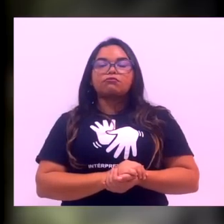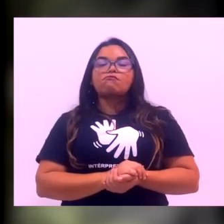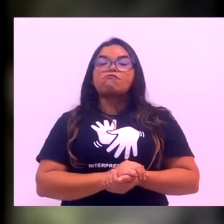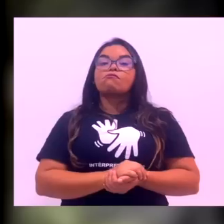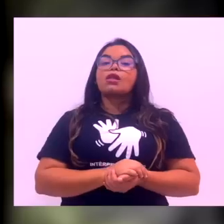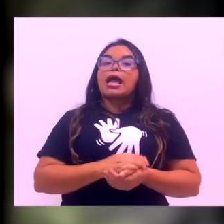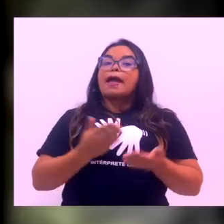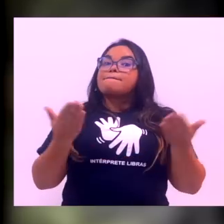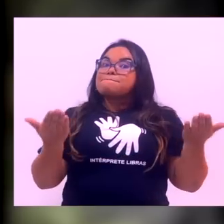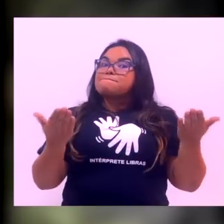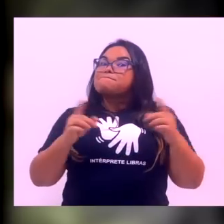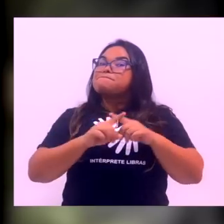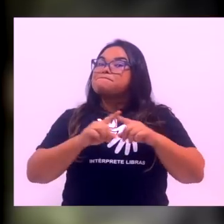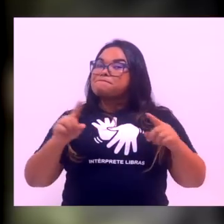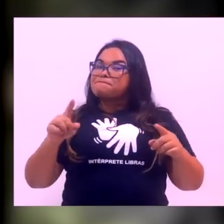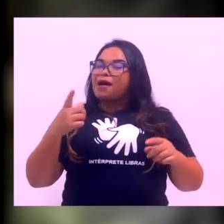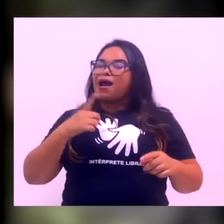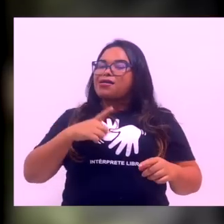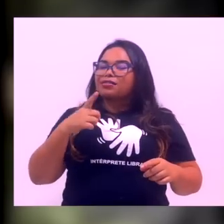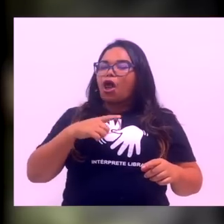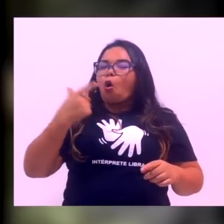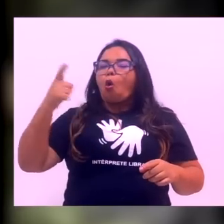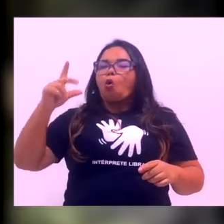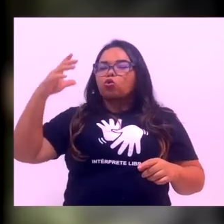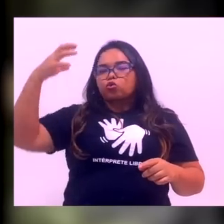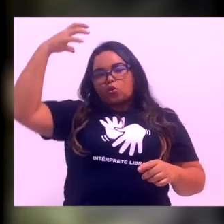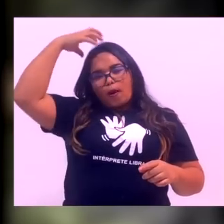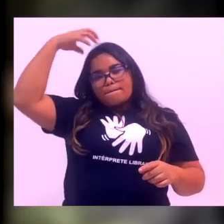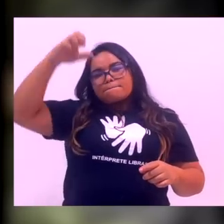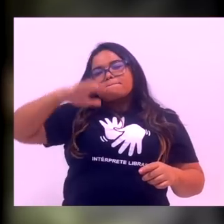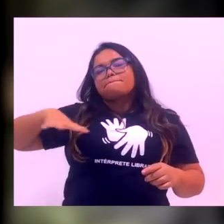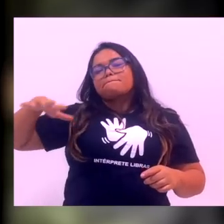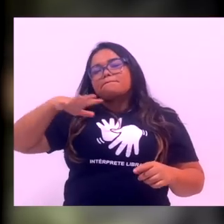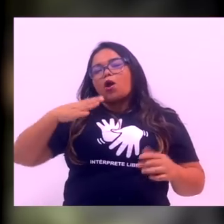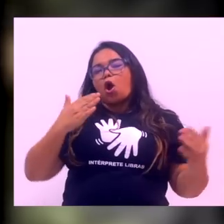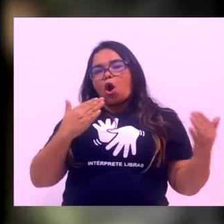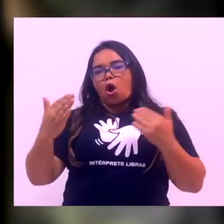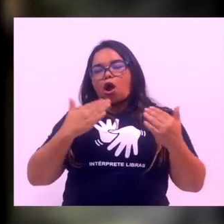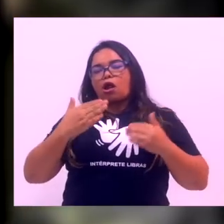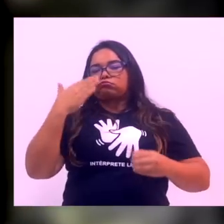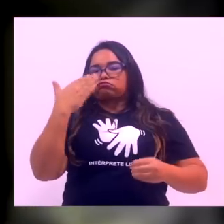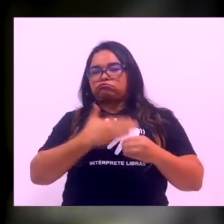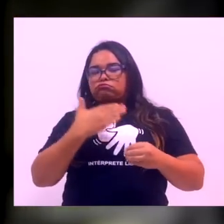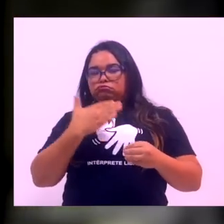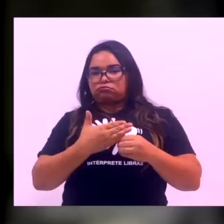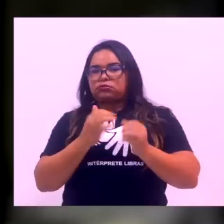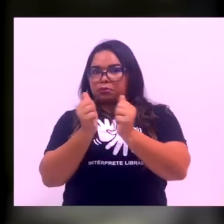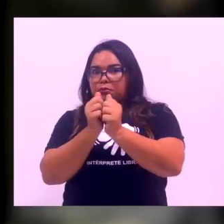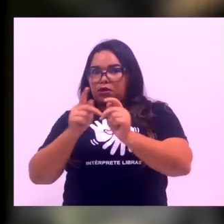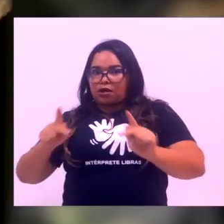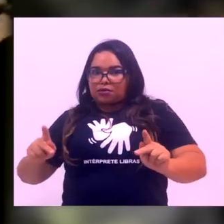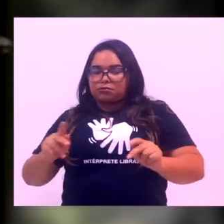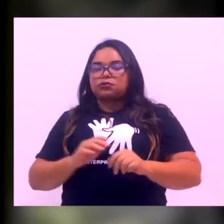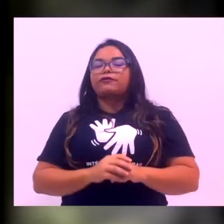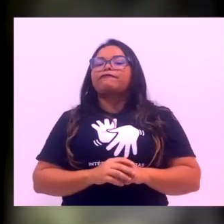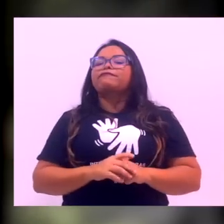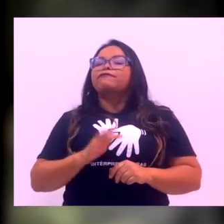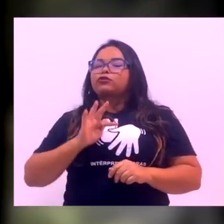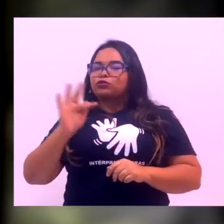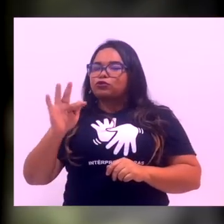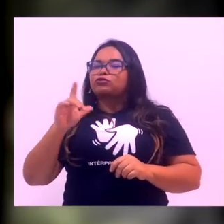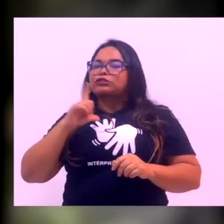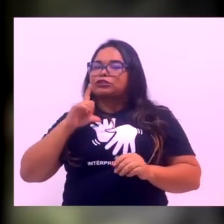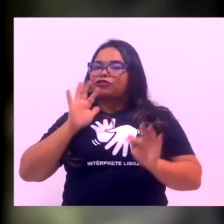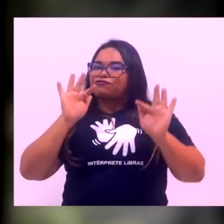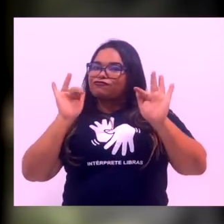dedo. E no final a Bíblia diz, há um outro tipo de Babilônia, no livro do Apocalipse, que